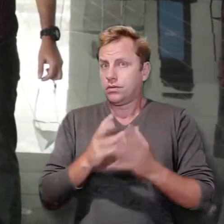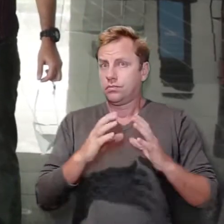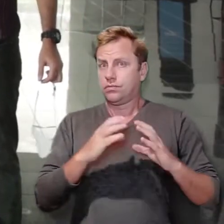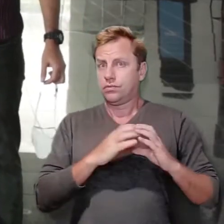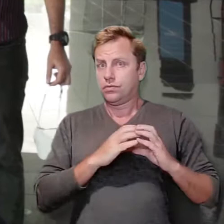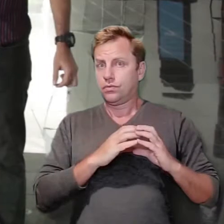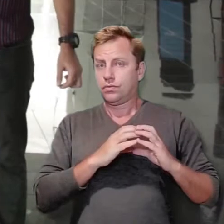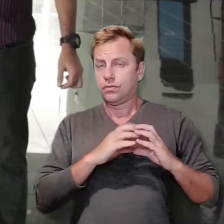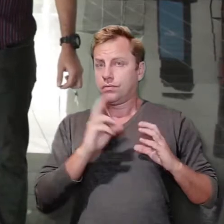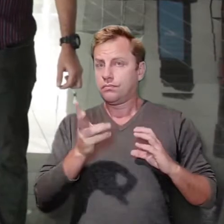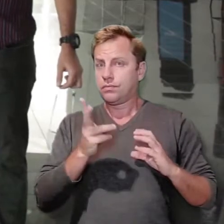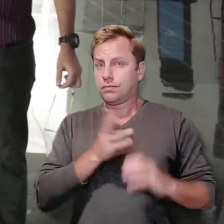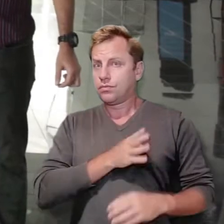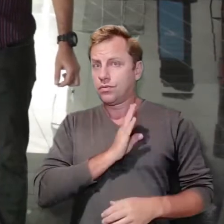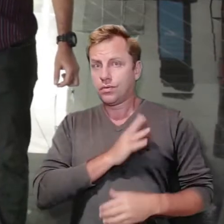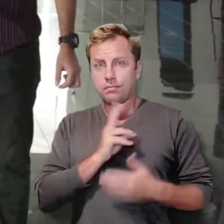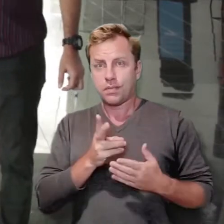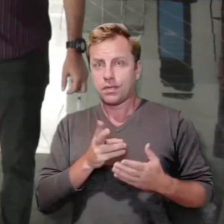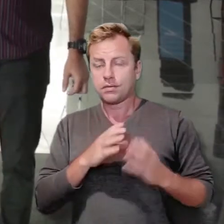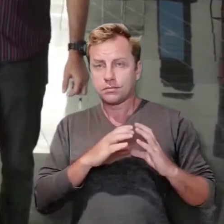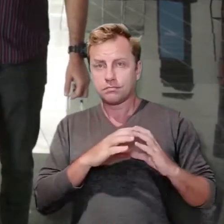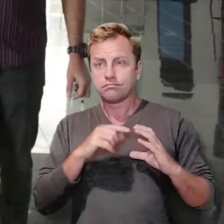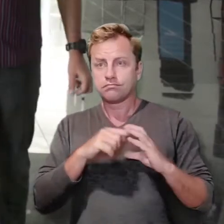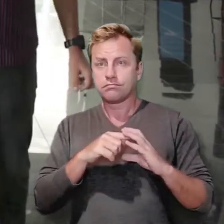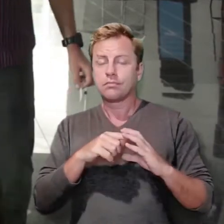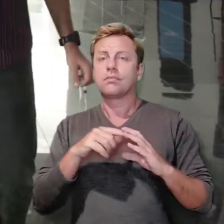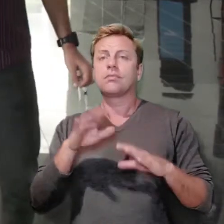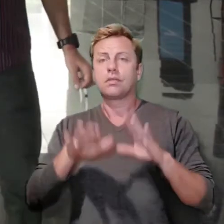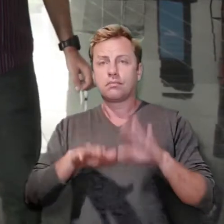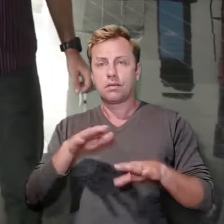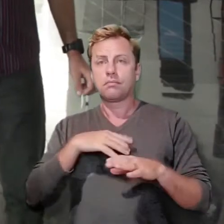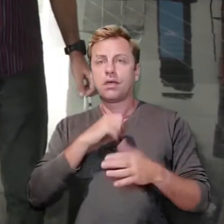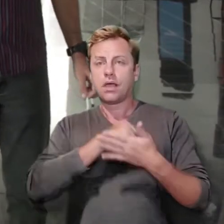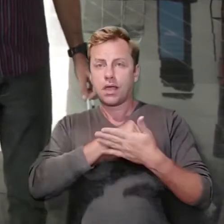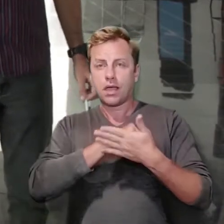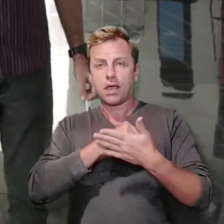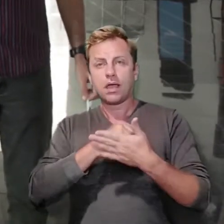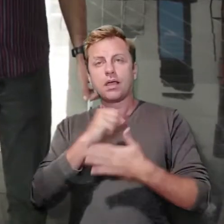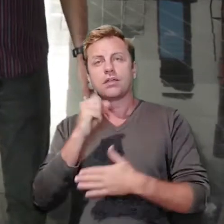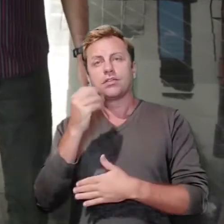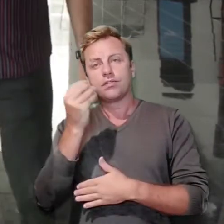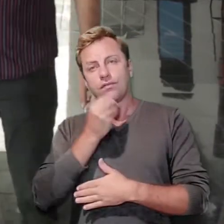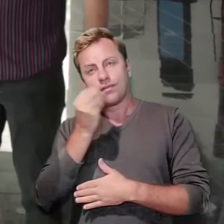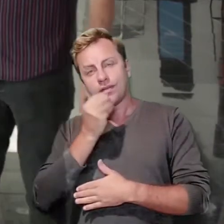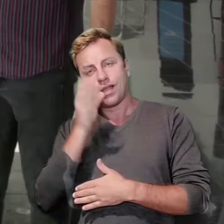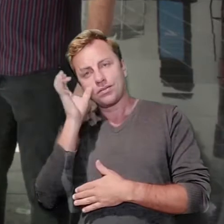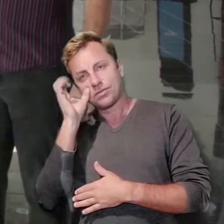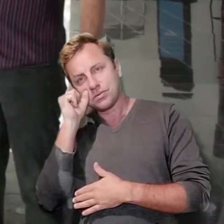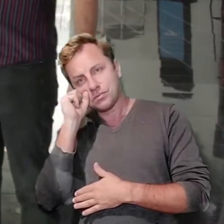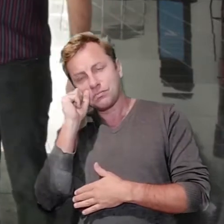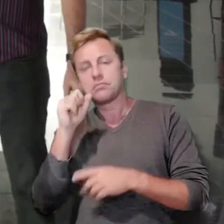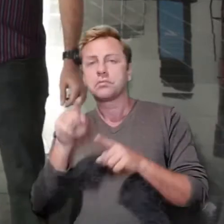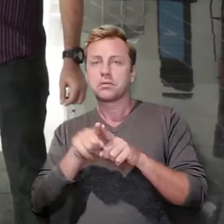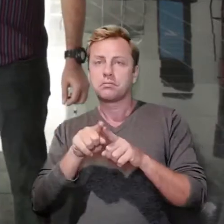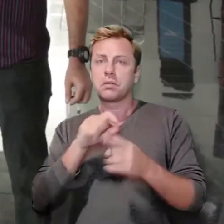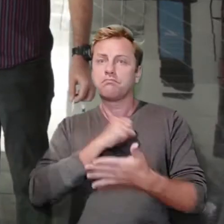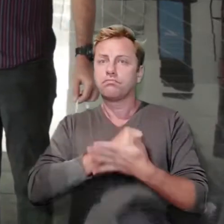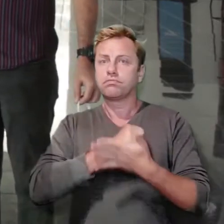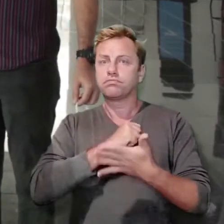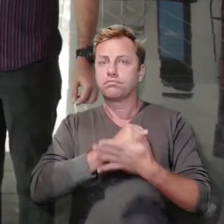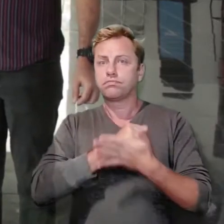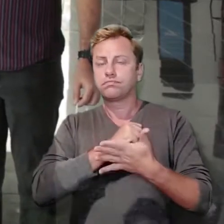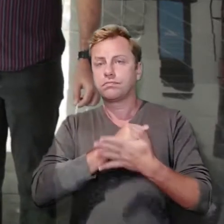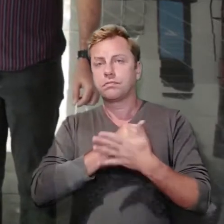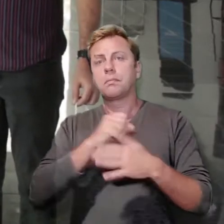mesmo coração. O mesmo coração que bate lentamente quando eu estou dormindo, bate